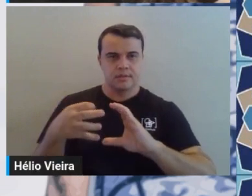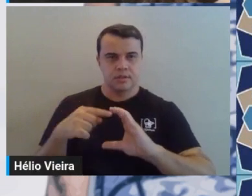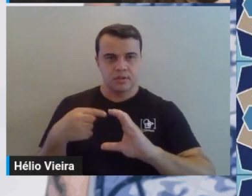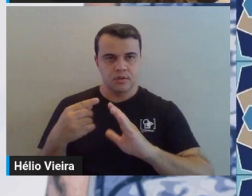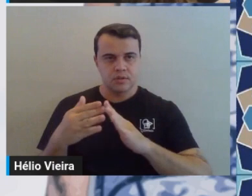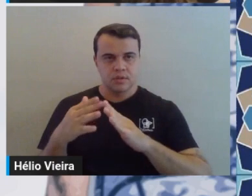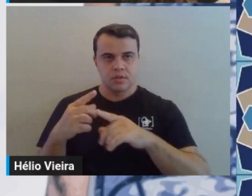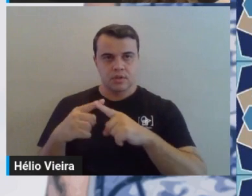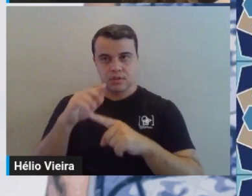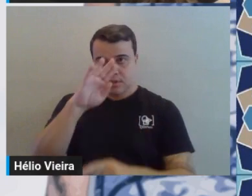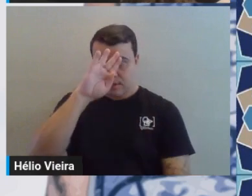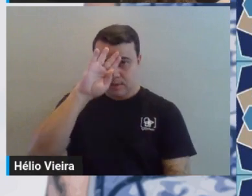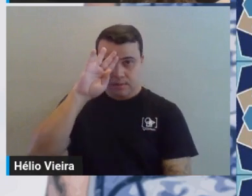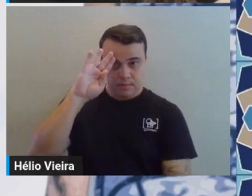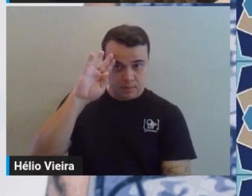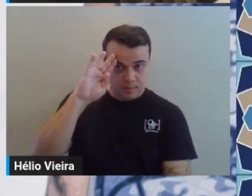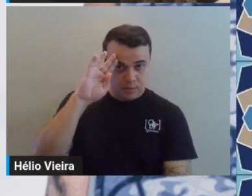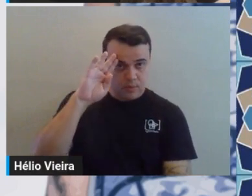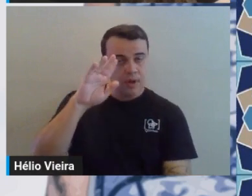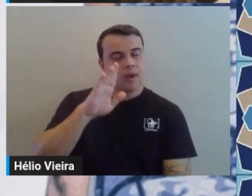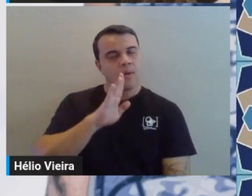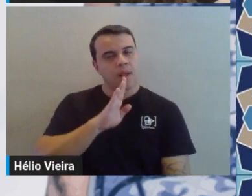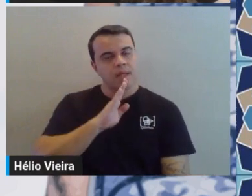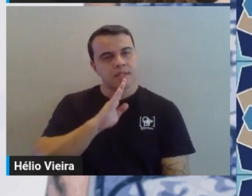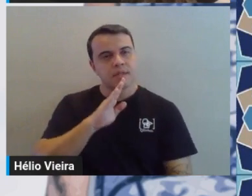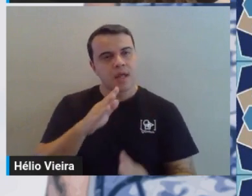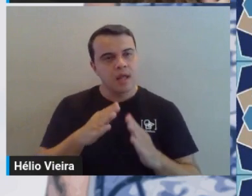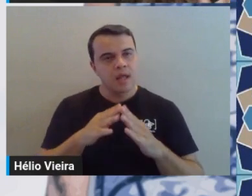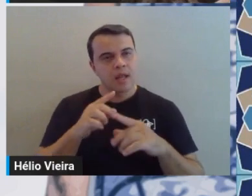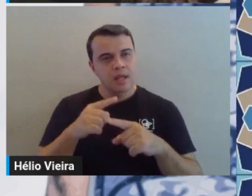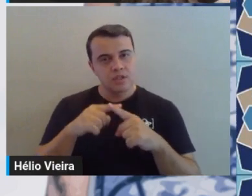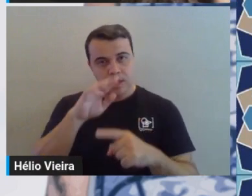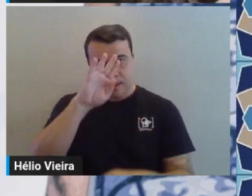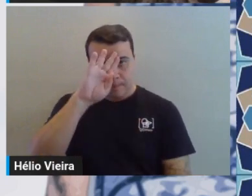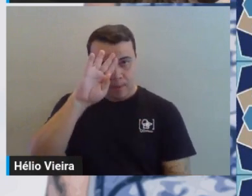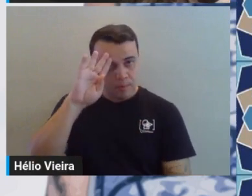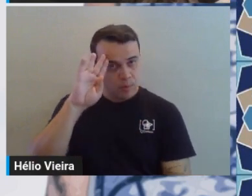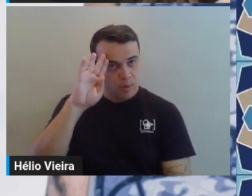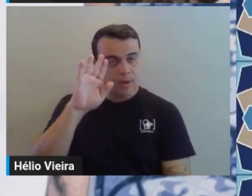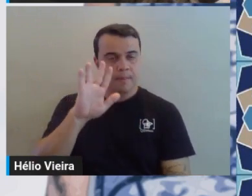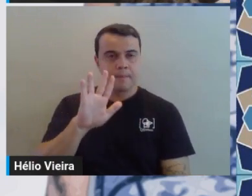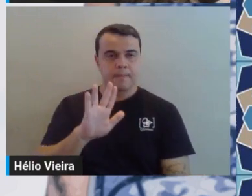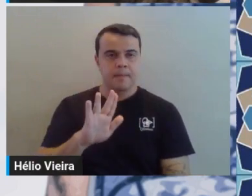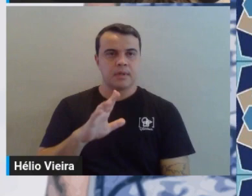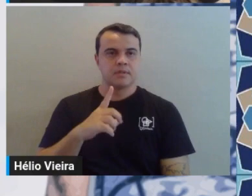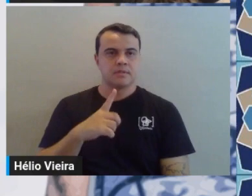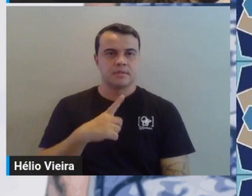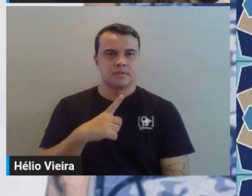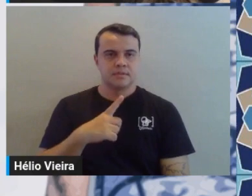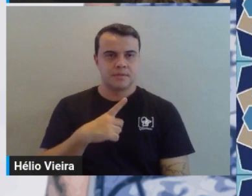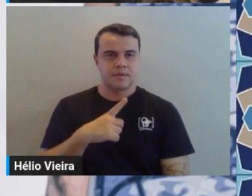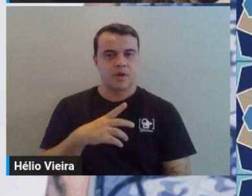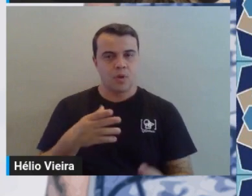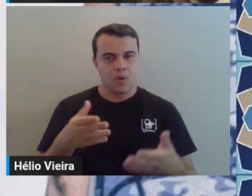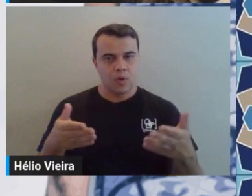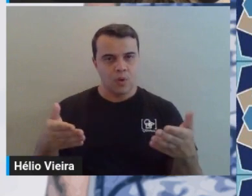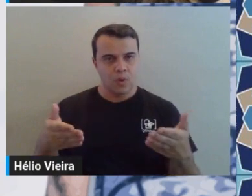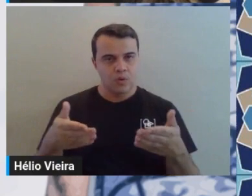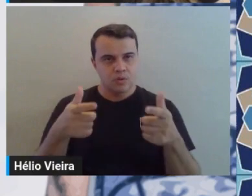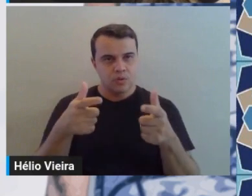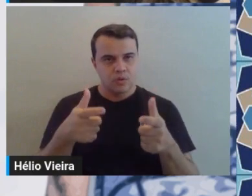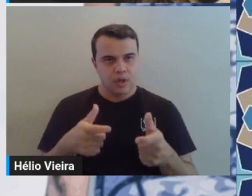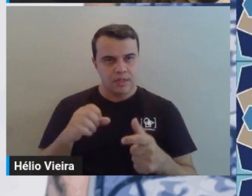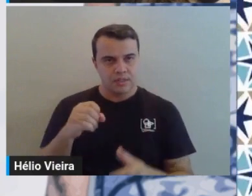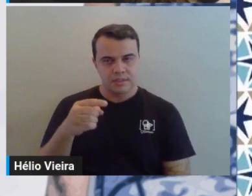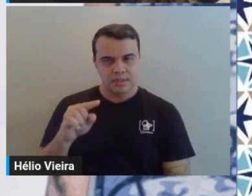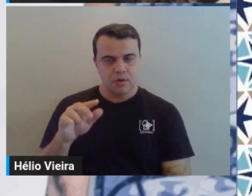igrejinha da Pampulha, né, mais conhecida como igrejinha da Pampulha, mas hoje Santuário São Francisco